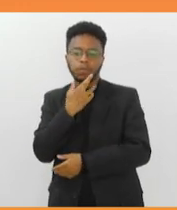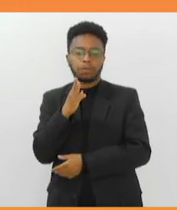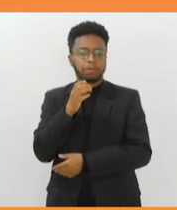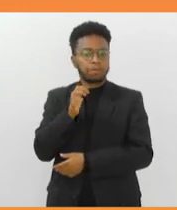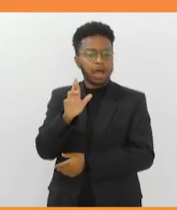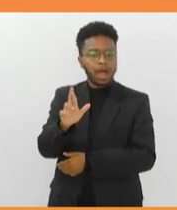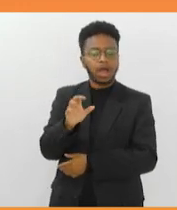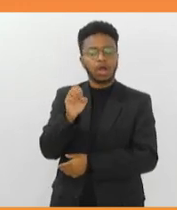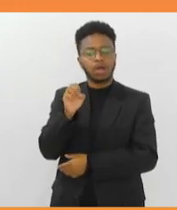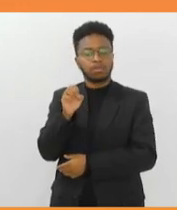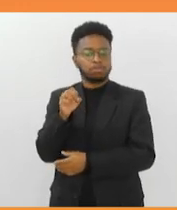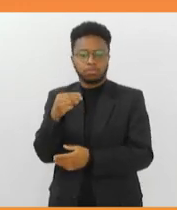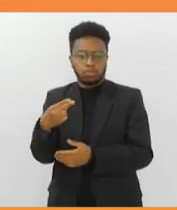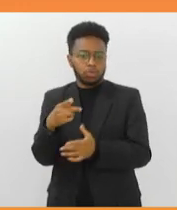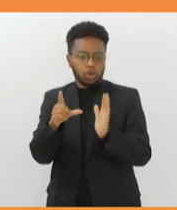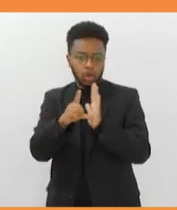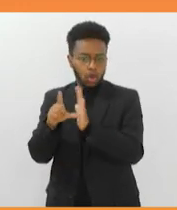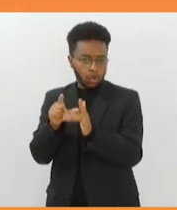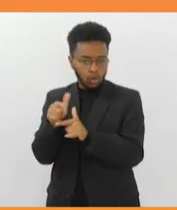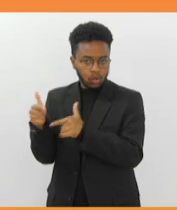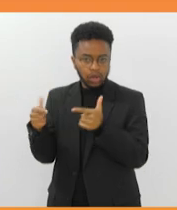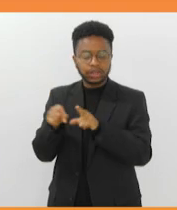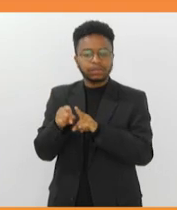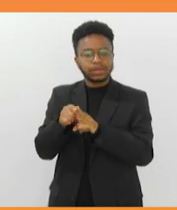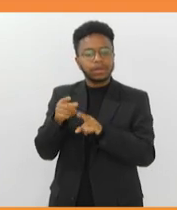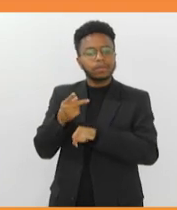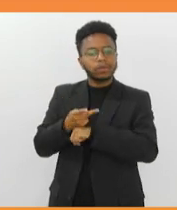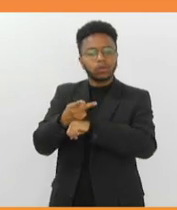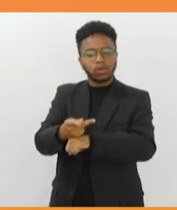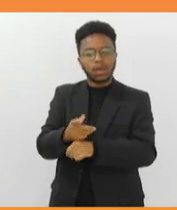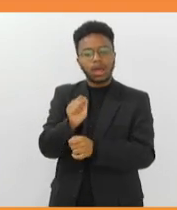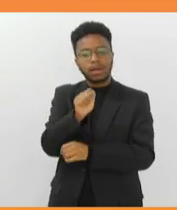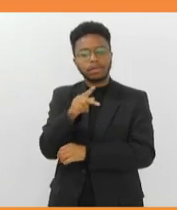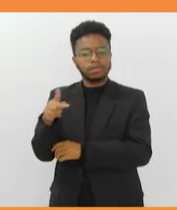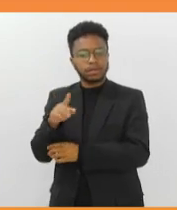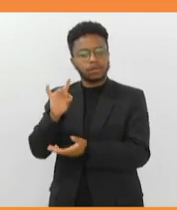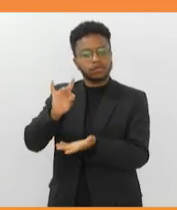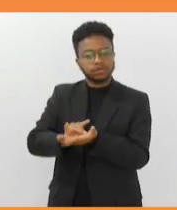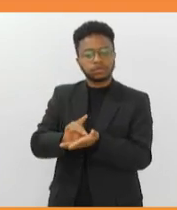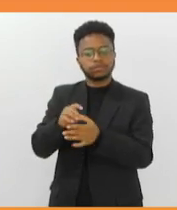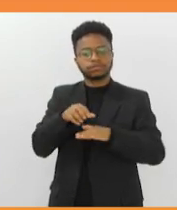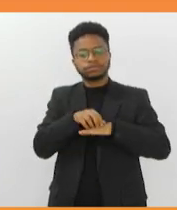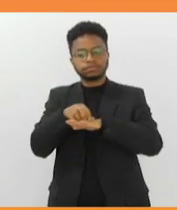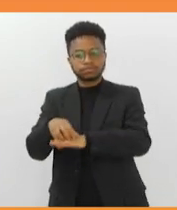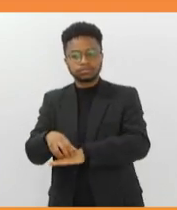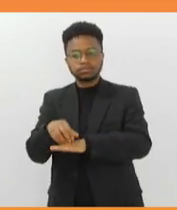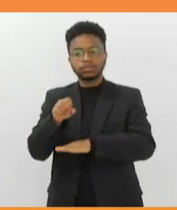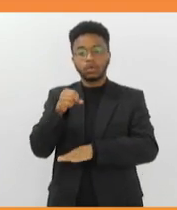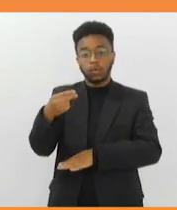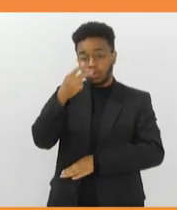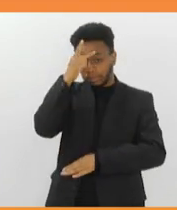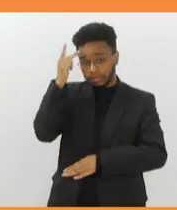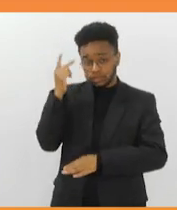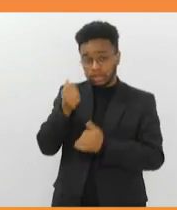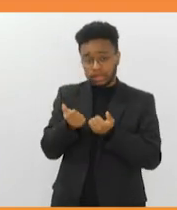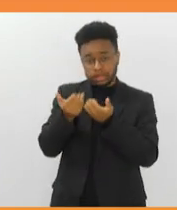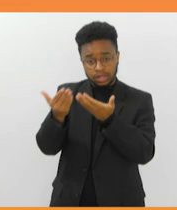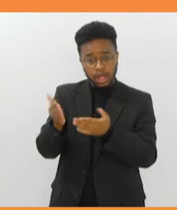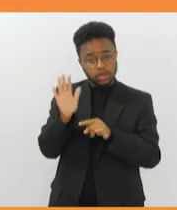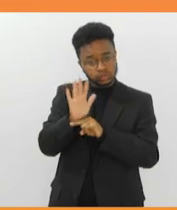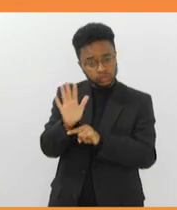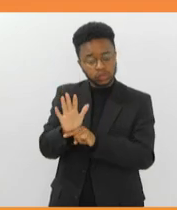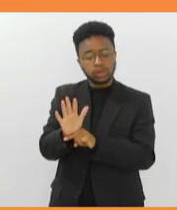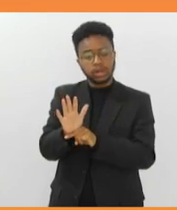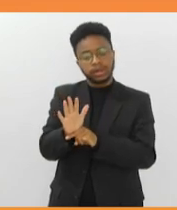quiosque. Procure sempre um aplicativo oficial de transporte, alguém que vai te abordar na rua te oferecendo alguma vantagem.